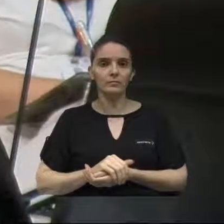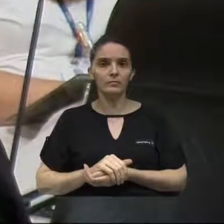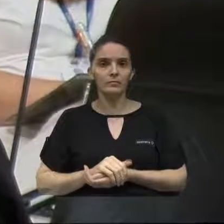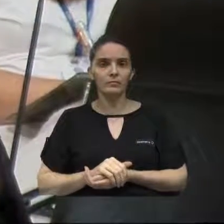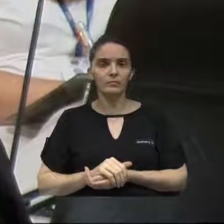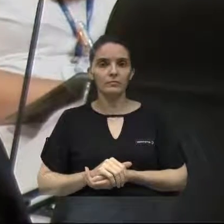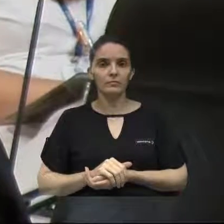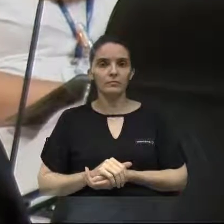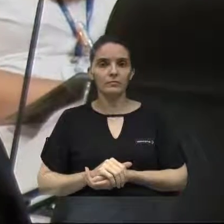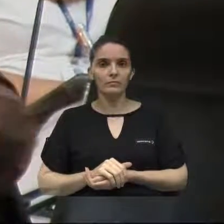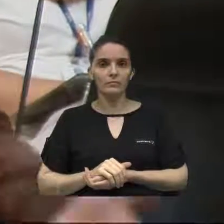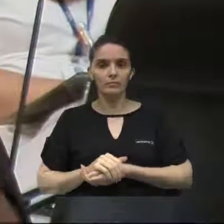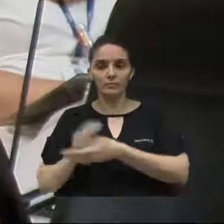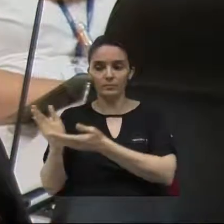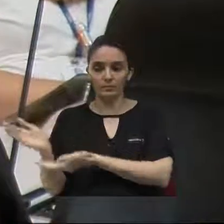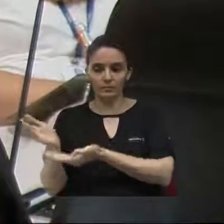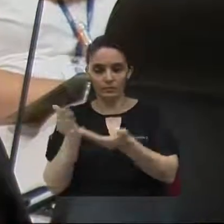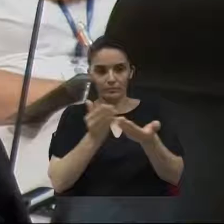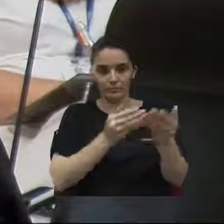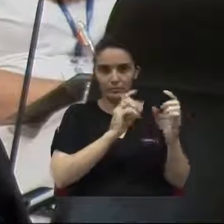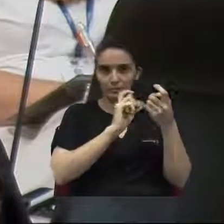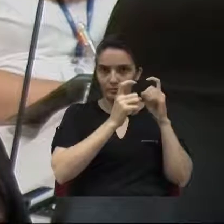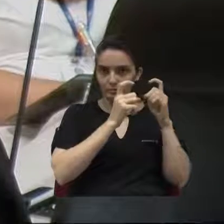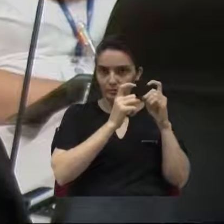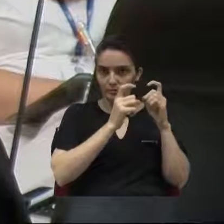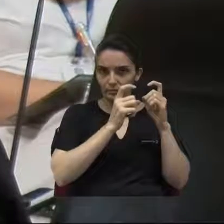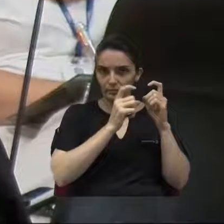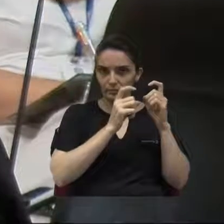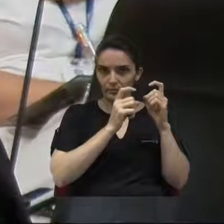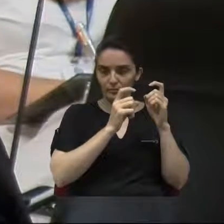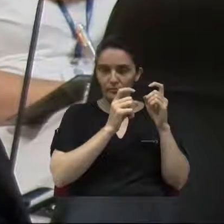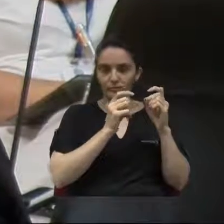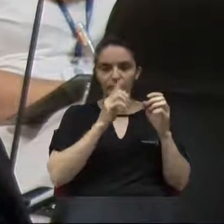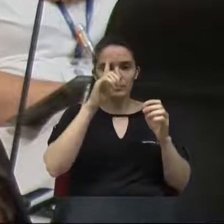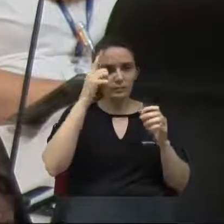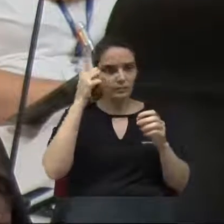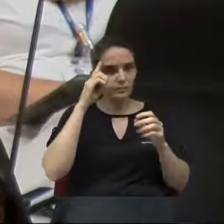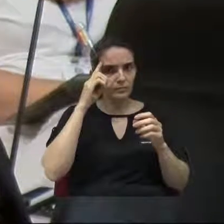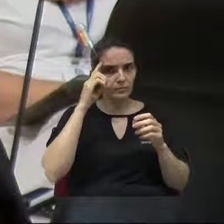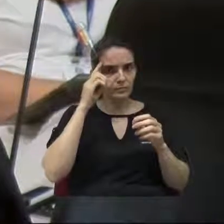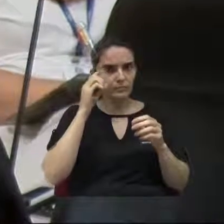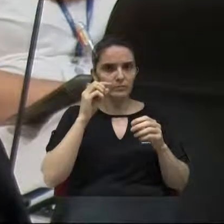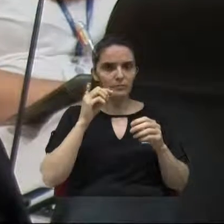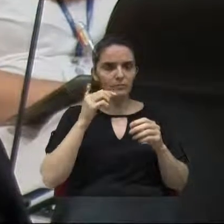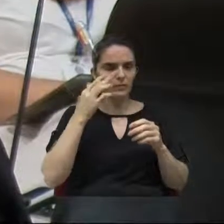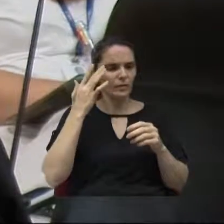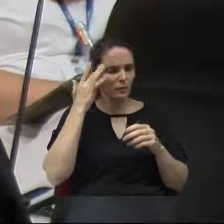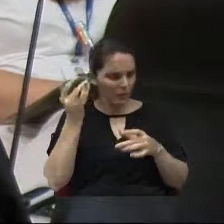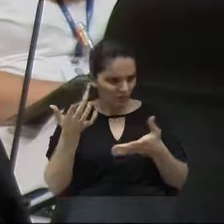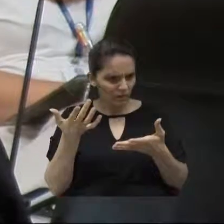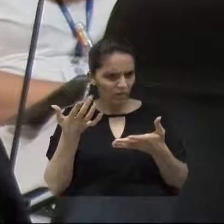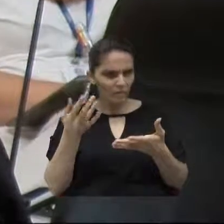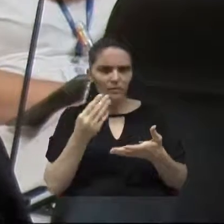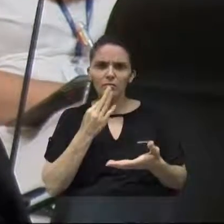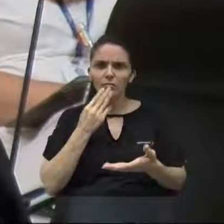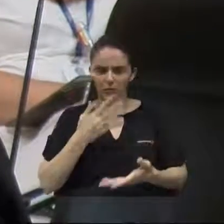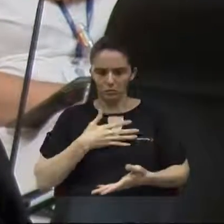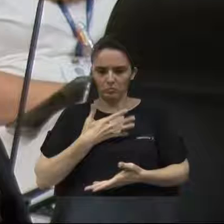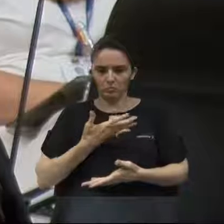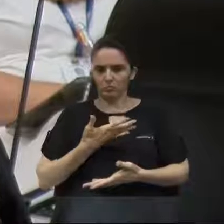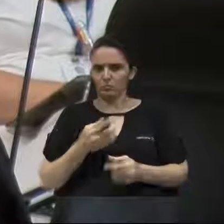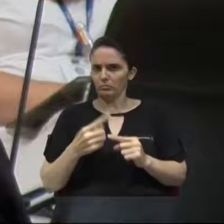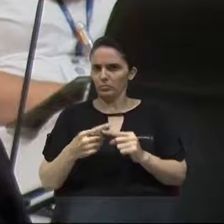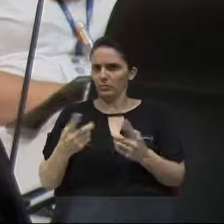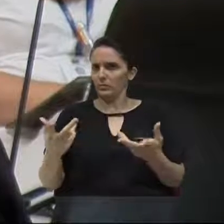convocação de um dia para uma reunião no outro dia, eu também me assustei, né,